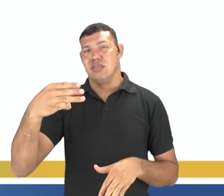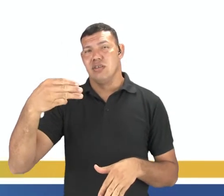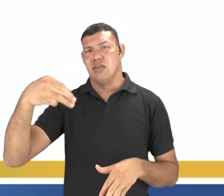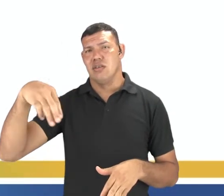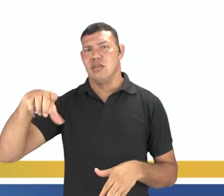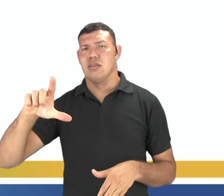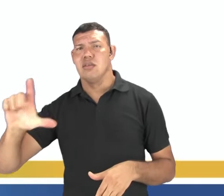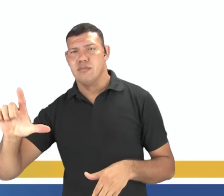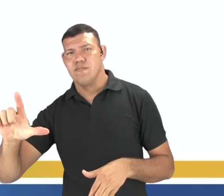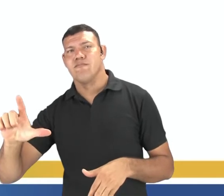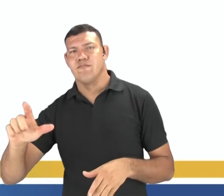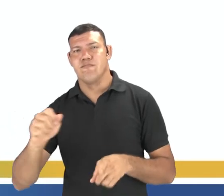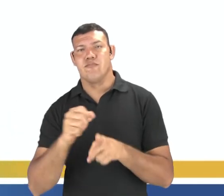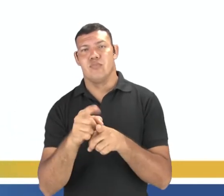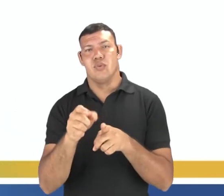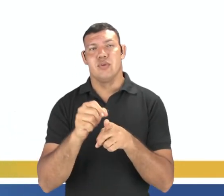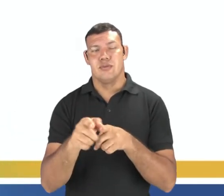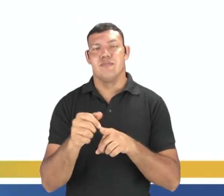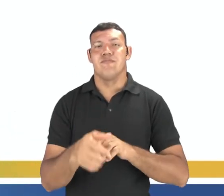espermas.